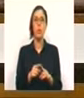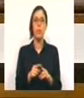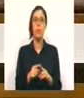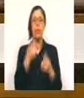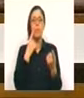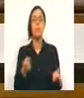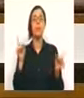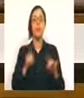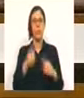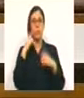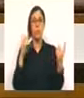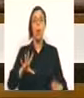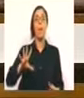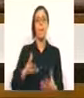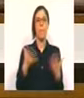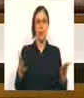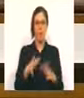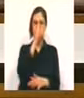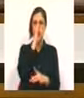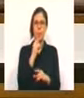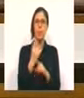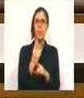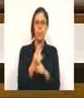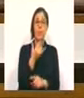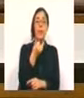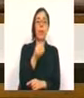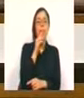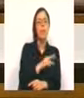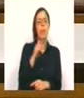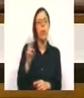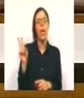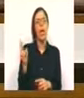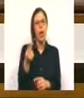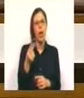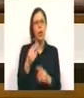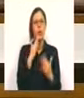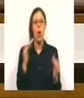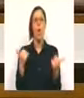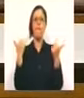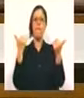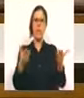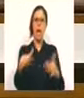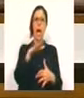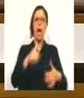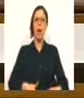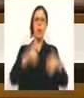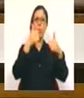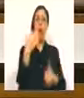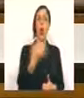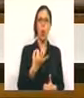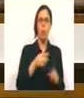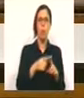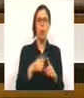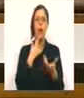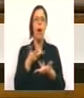de novo trazer para o país. Lembram-se também dos 20 milhões de euros distribuídos, oferecidos à área metropolitana do Porto,